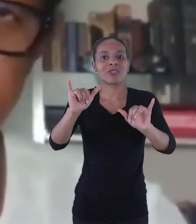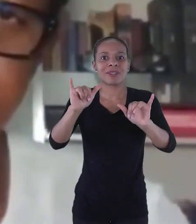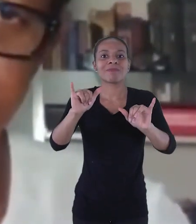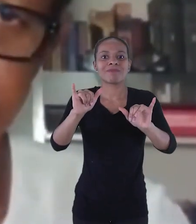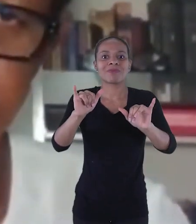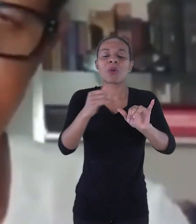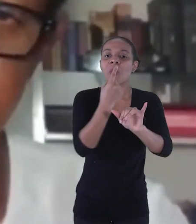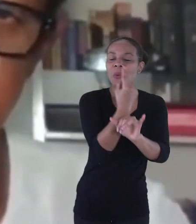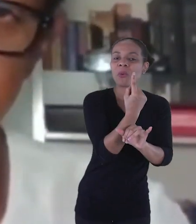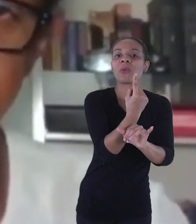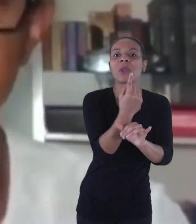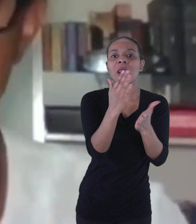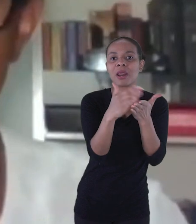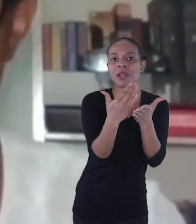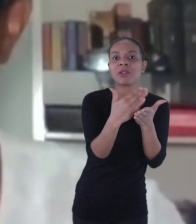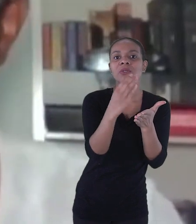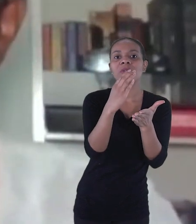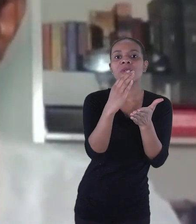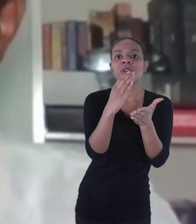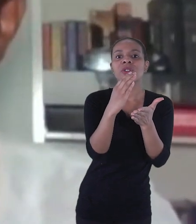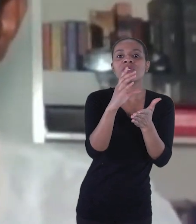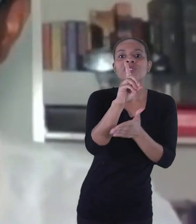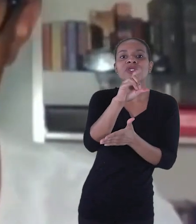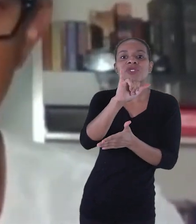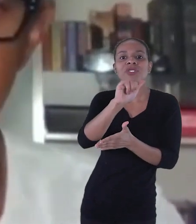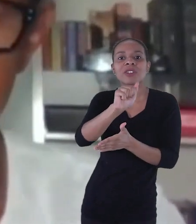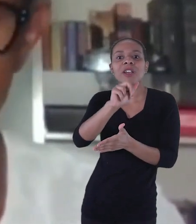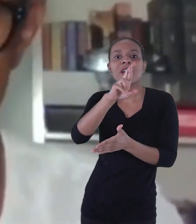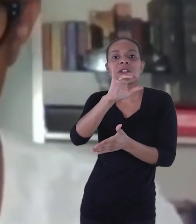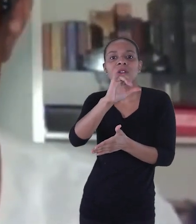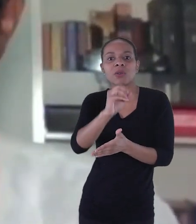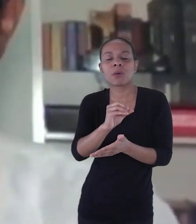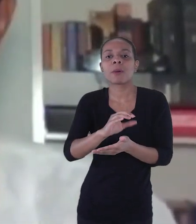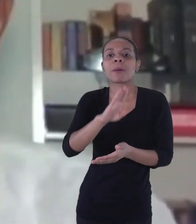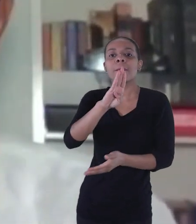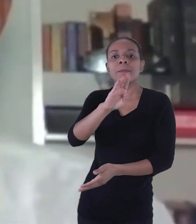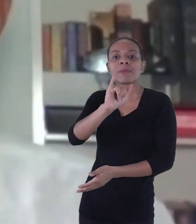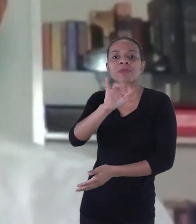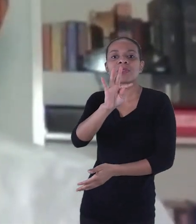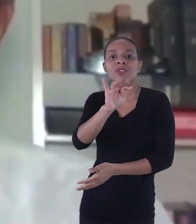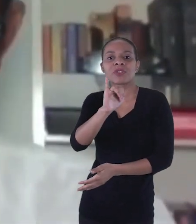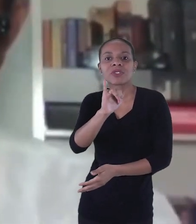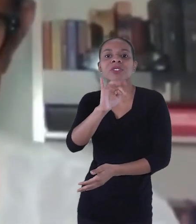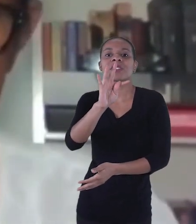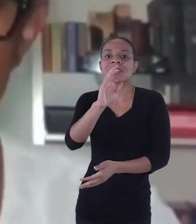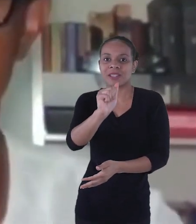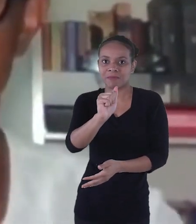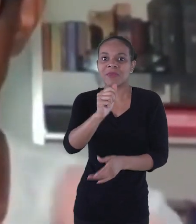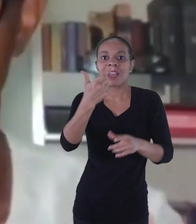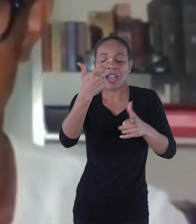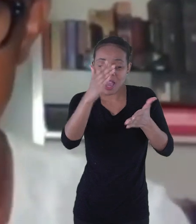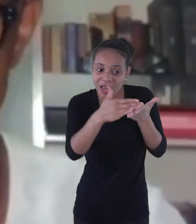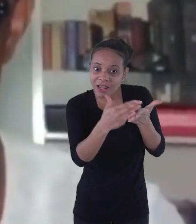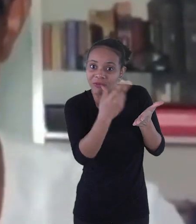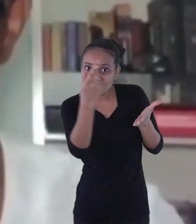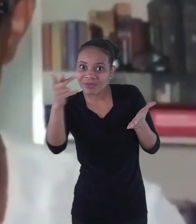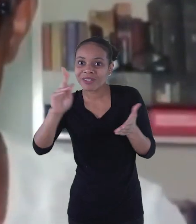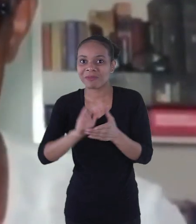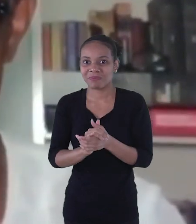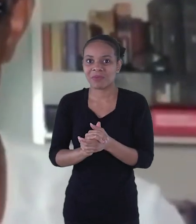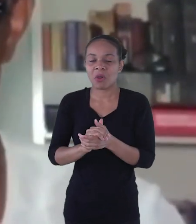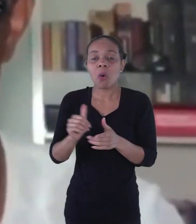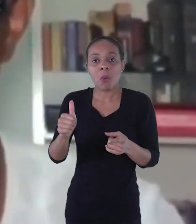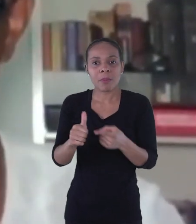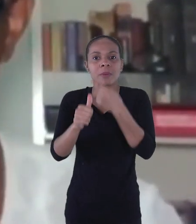o Diário de Bitita. O primeiro foi pela Ática, com a editora Zumbi